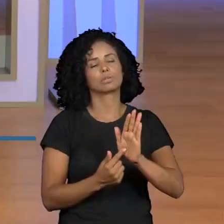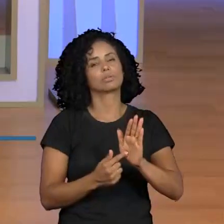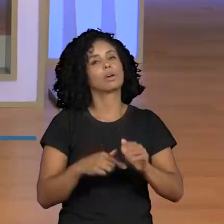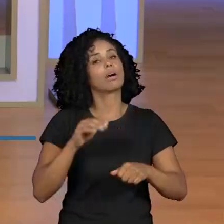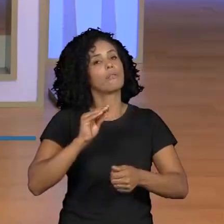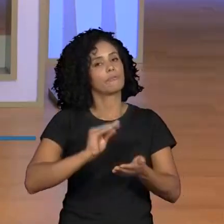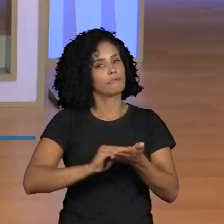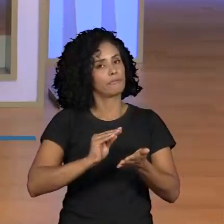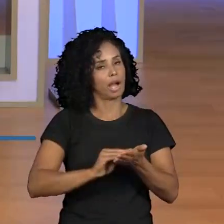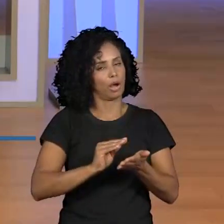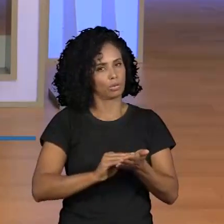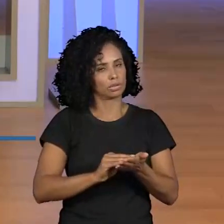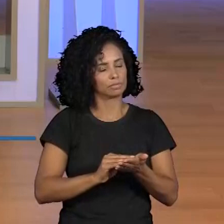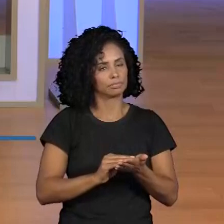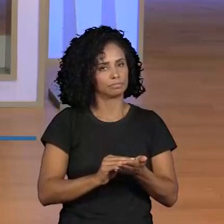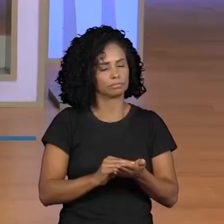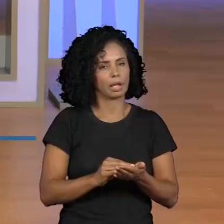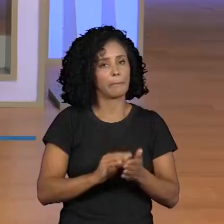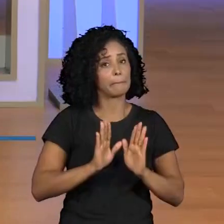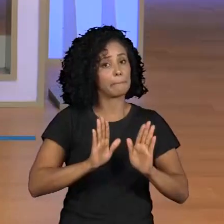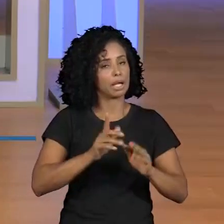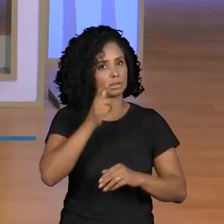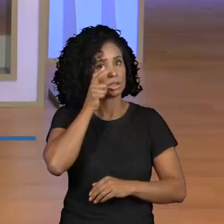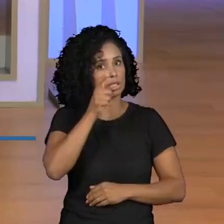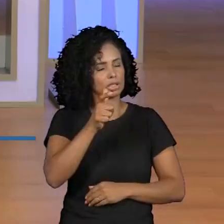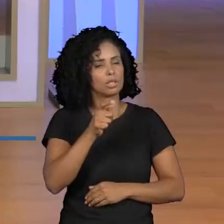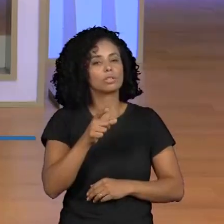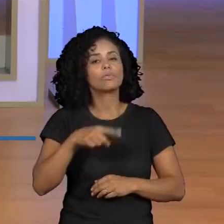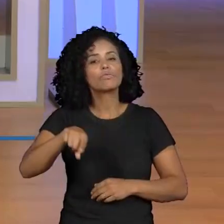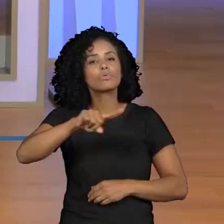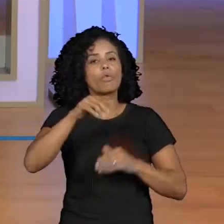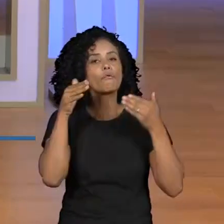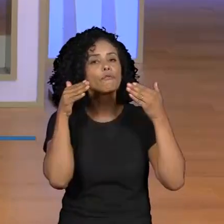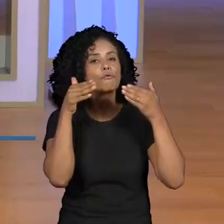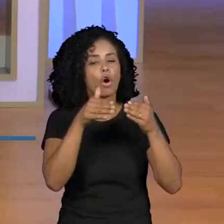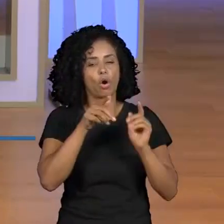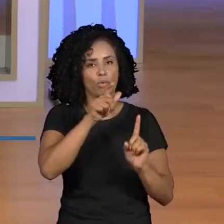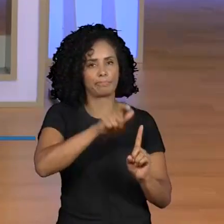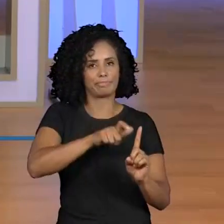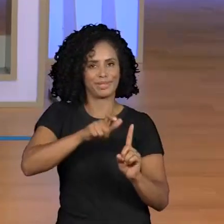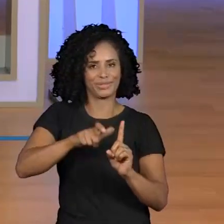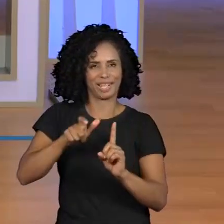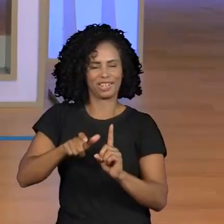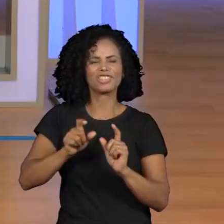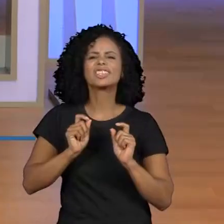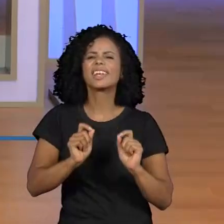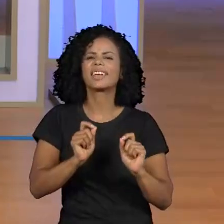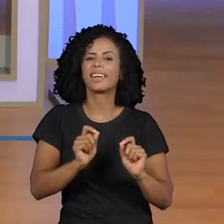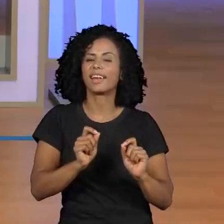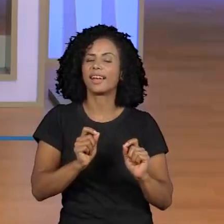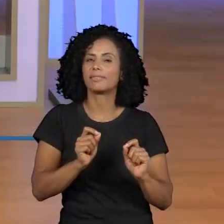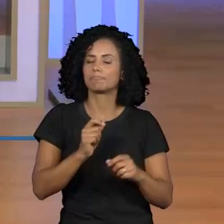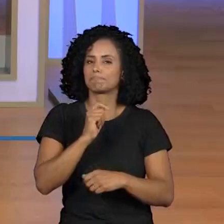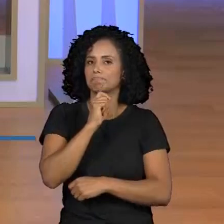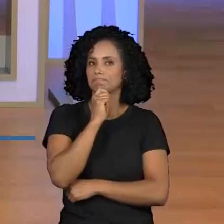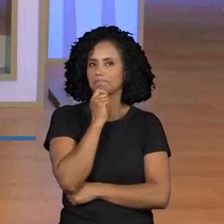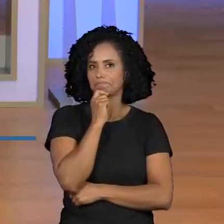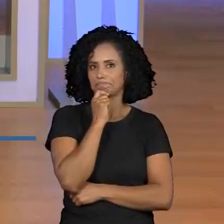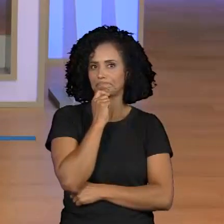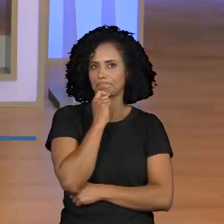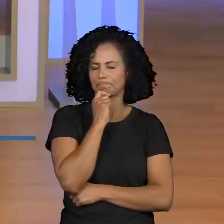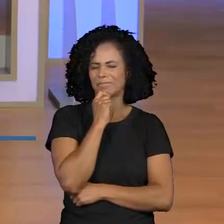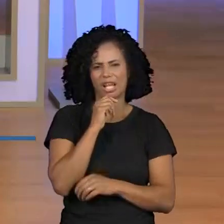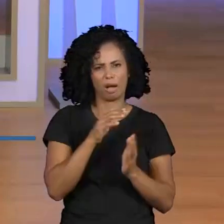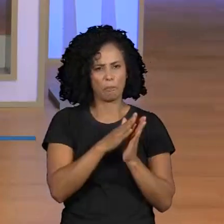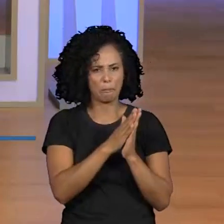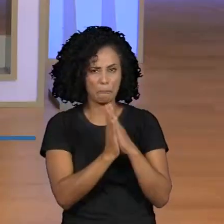ainda, mas o que é interessante? A gente precisa definir os personagens, quem participa da nossa história. E eu disse são bonecos. Por que são